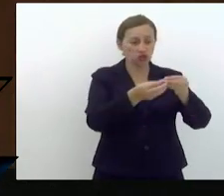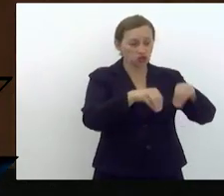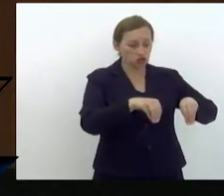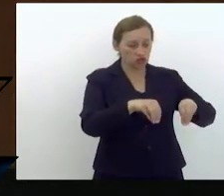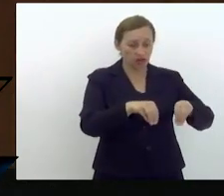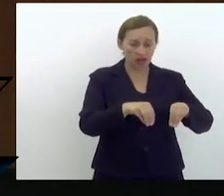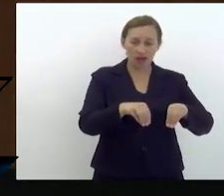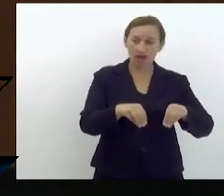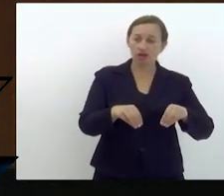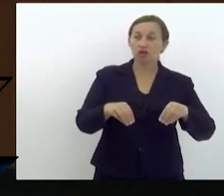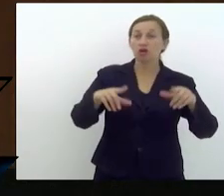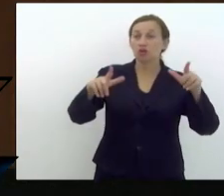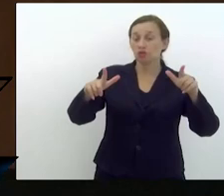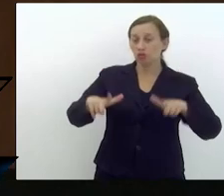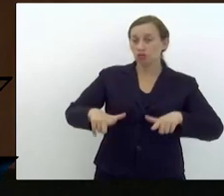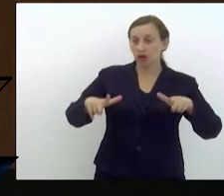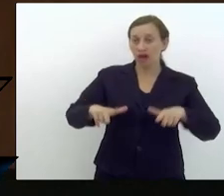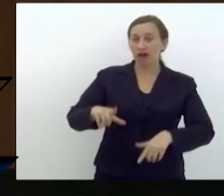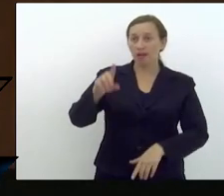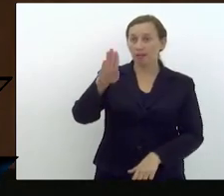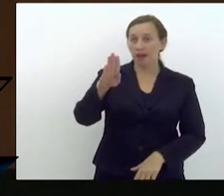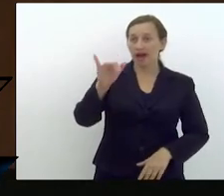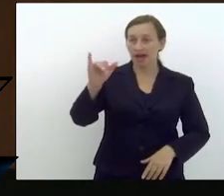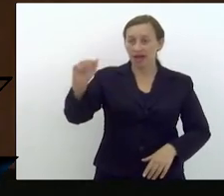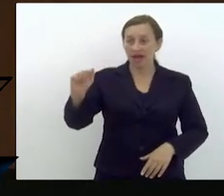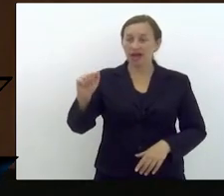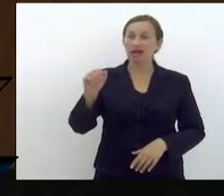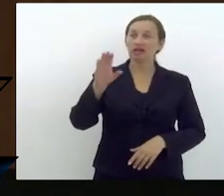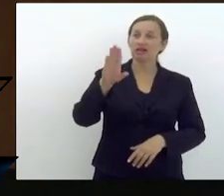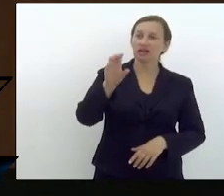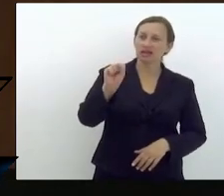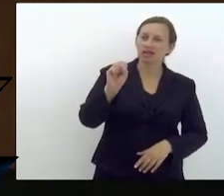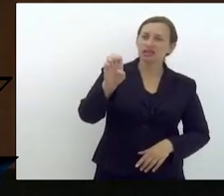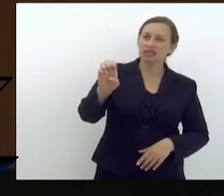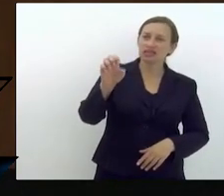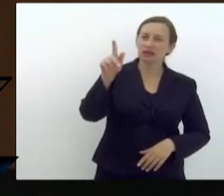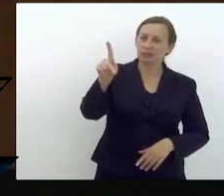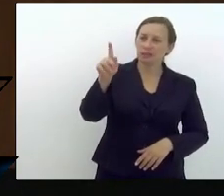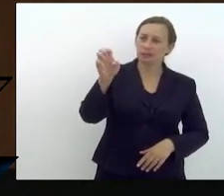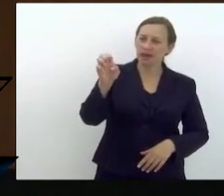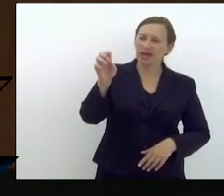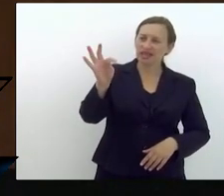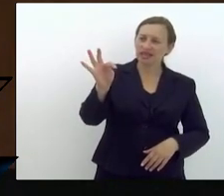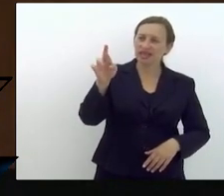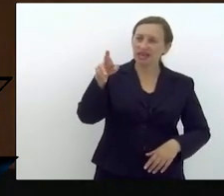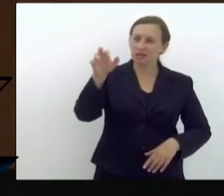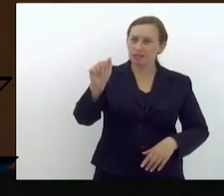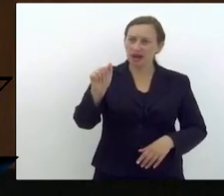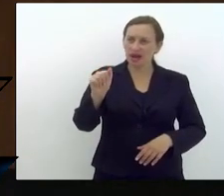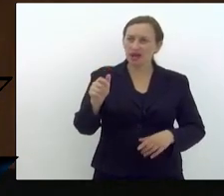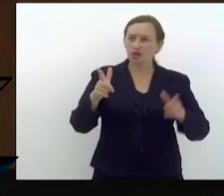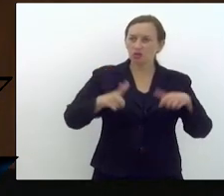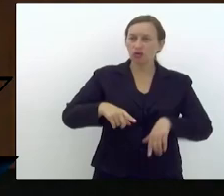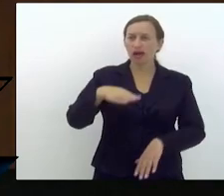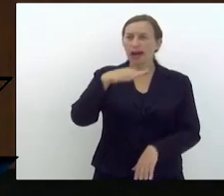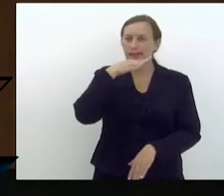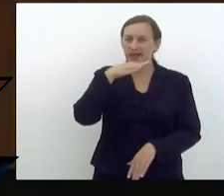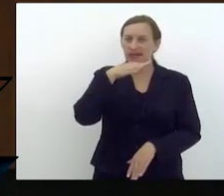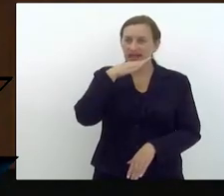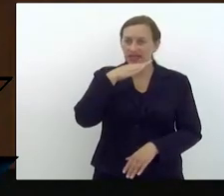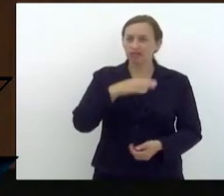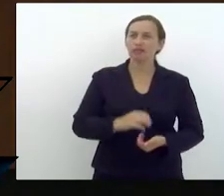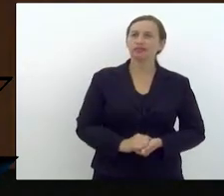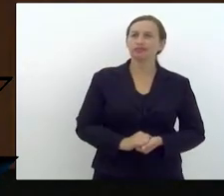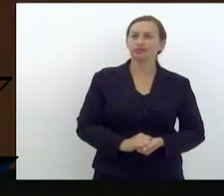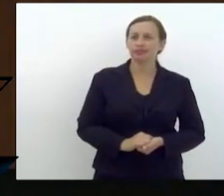na Baía de Sepetiba na região de Mangaratiba e assim eu acho que talvez a gente tem que